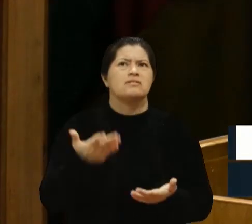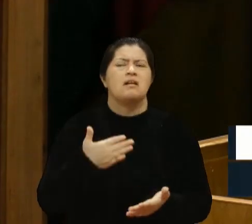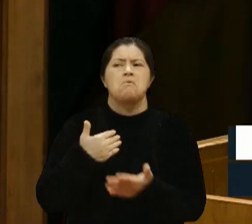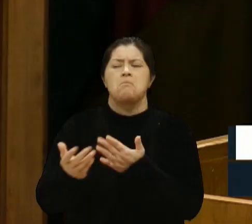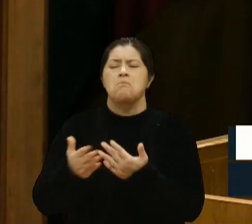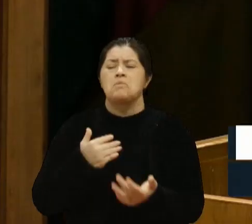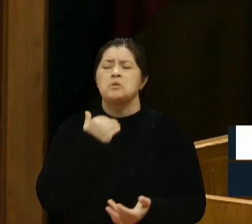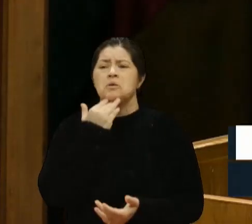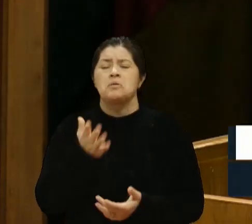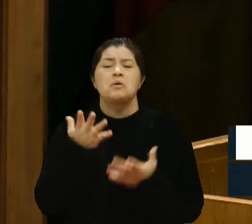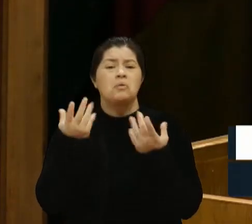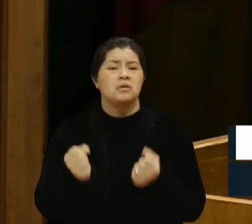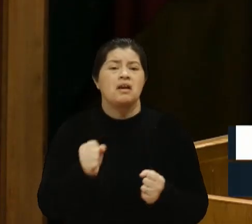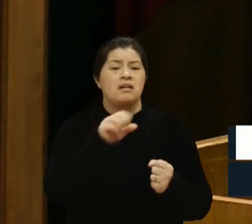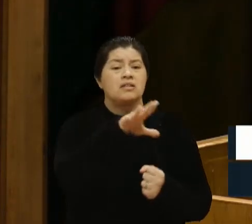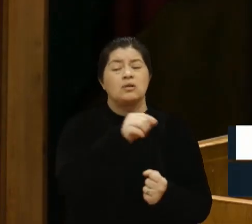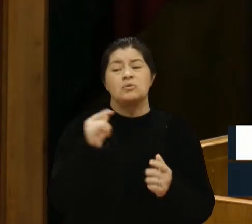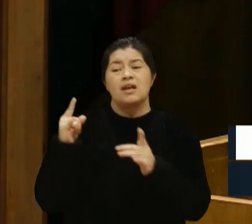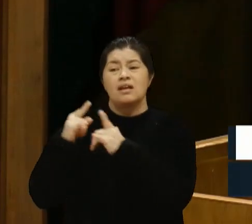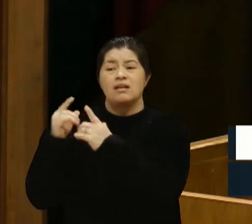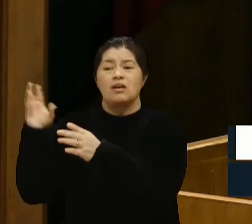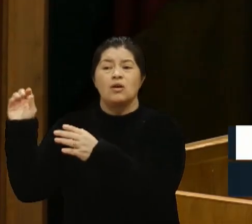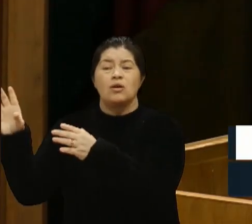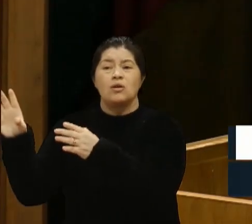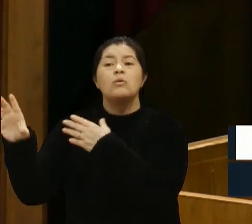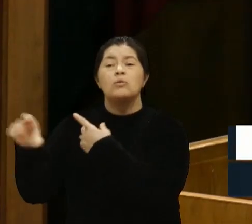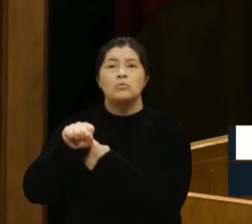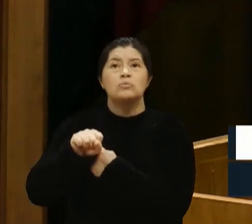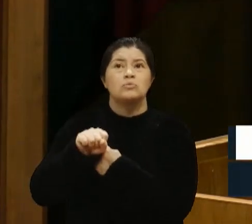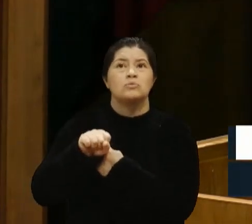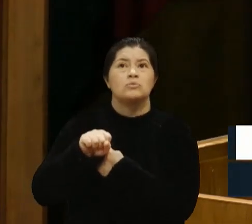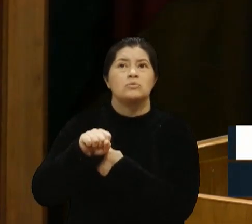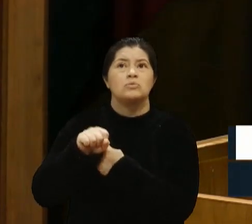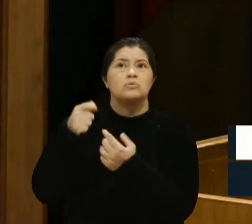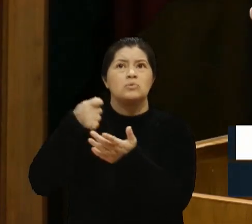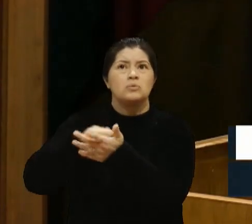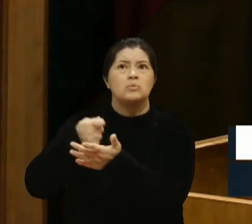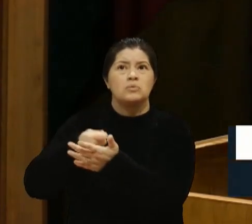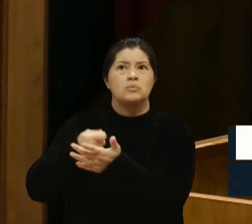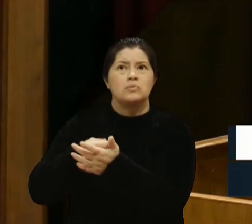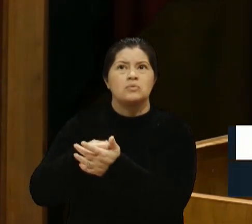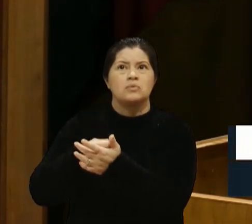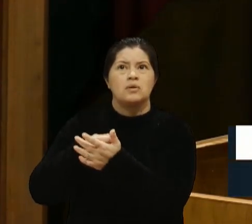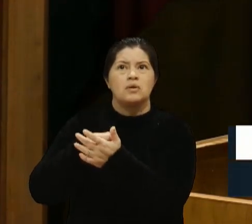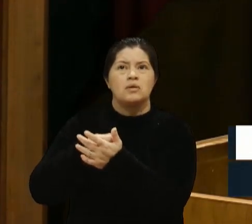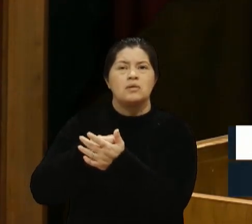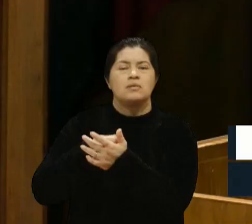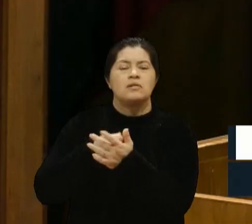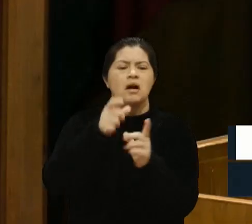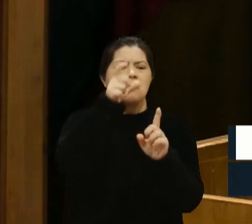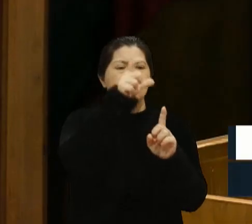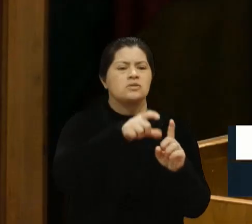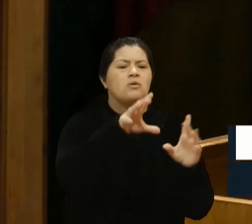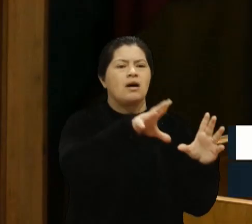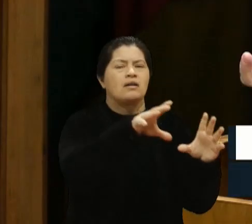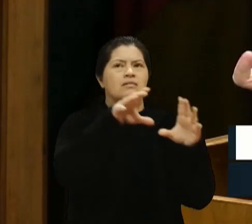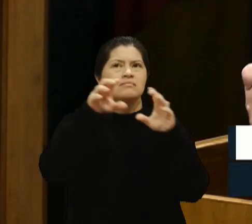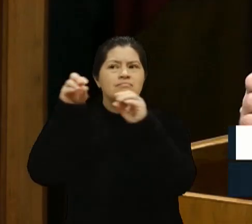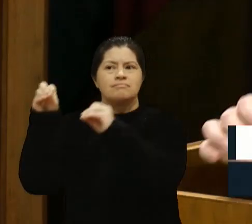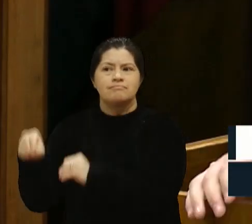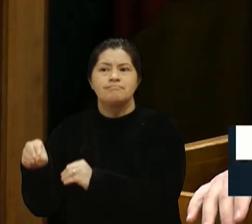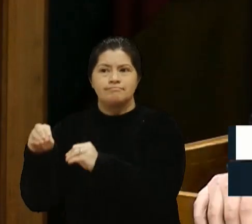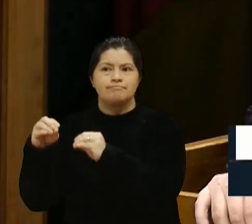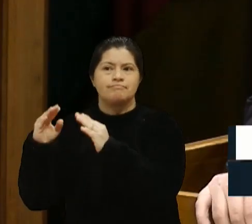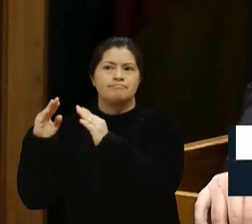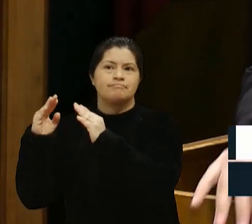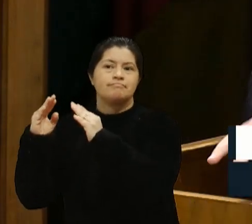ninguém pode encaminhar ela, não tem internação compulsória, não tem uma condição coercitiva, não tem como pegar essa pessoa que não responde mais por si, levar ela para uma